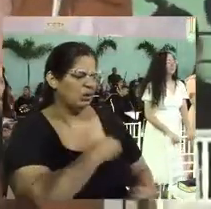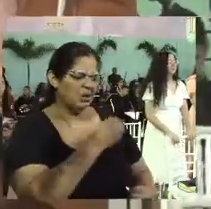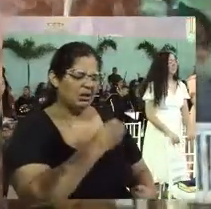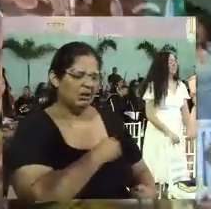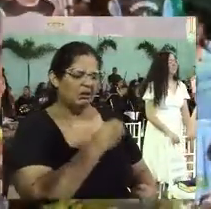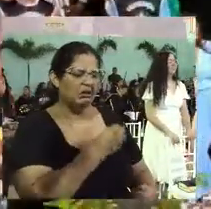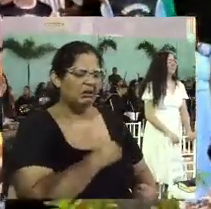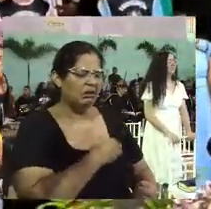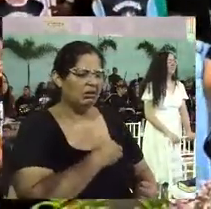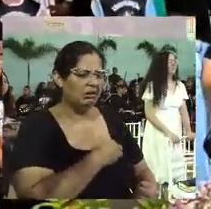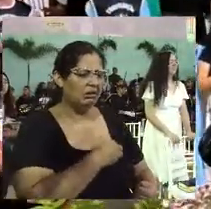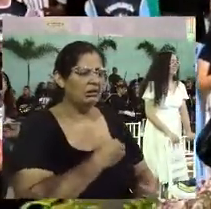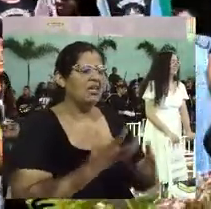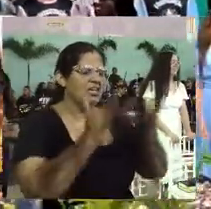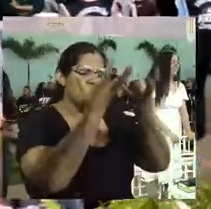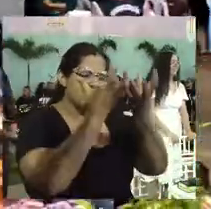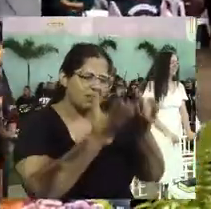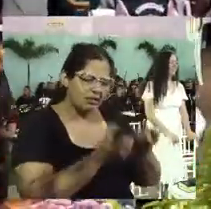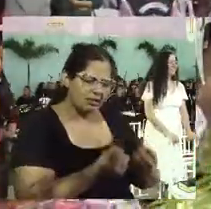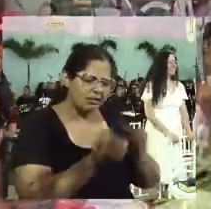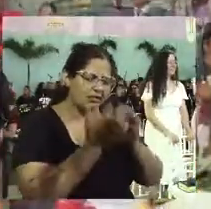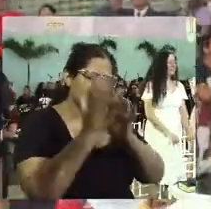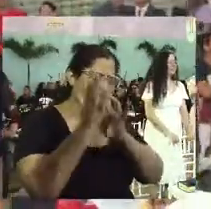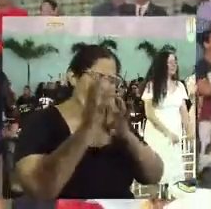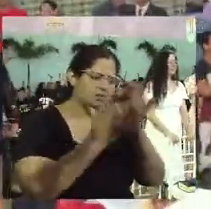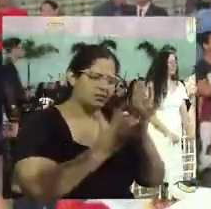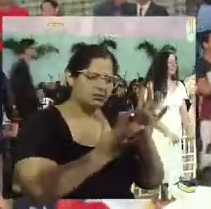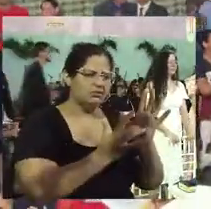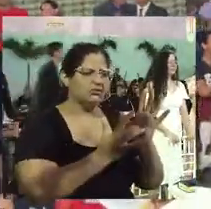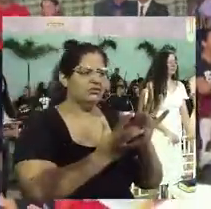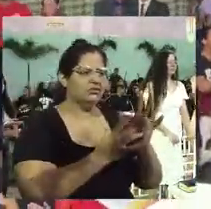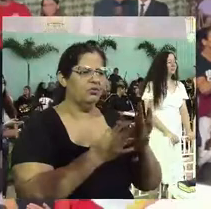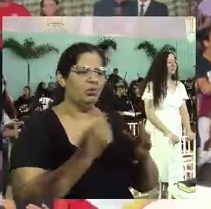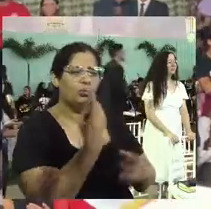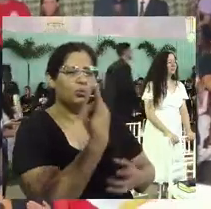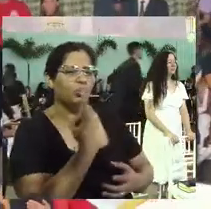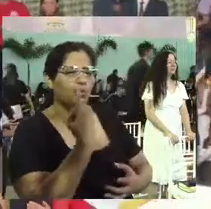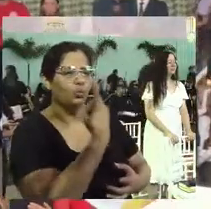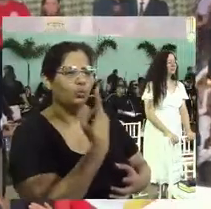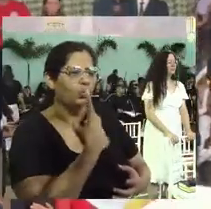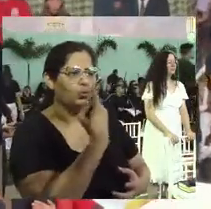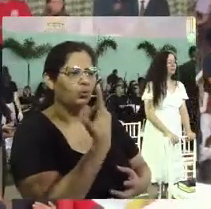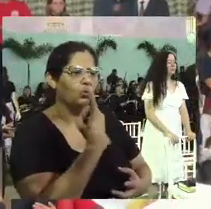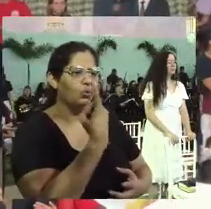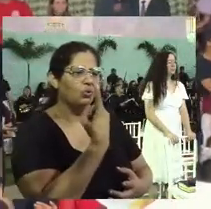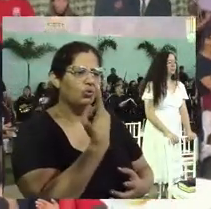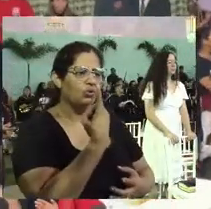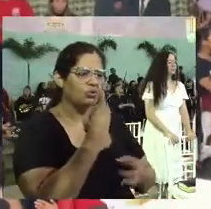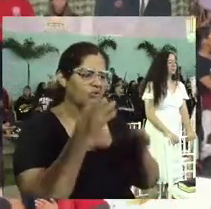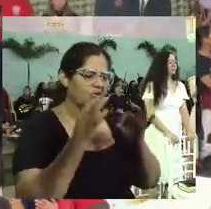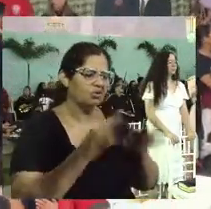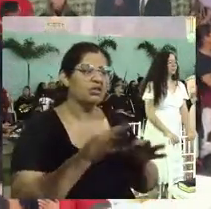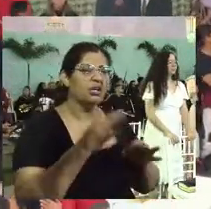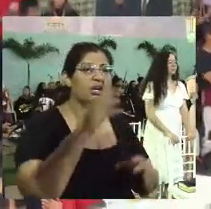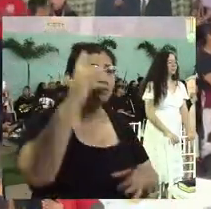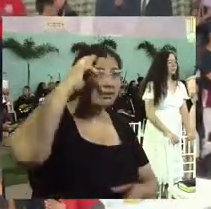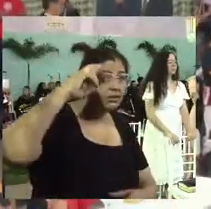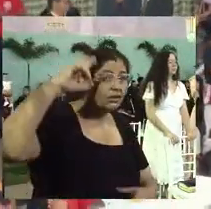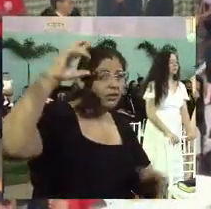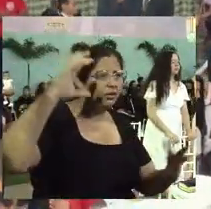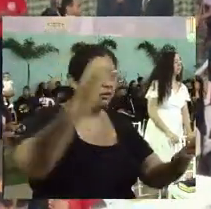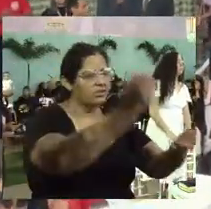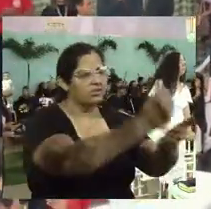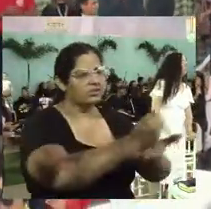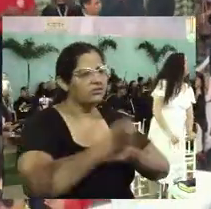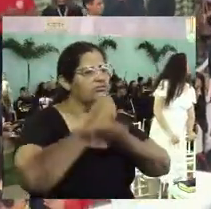me convertendo a ti Jesus como meu único e suficiente senhor e salvador